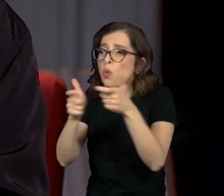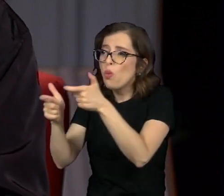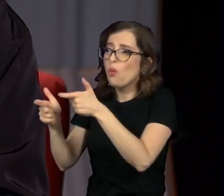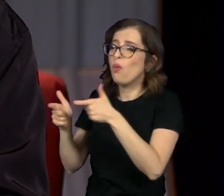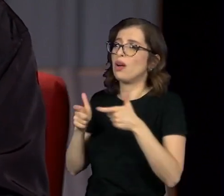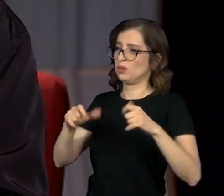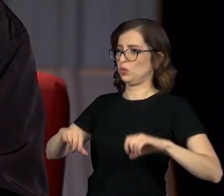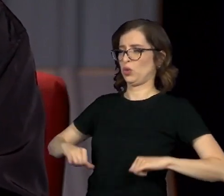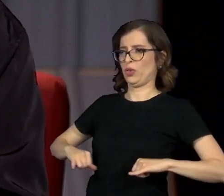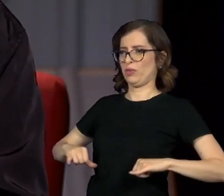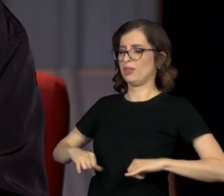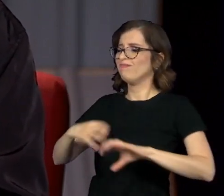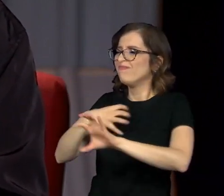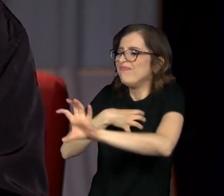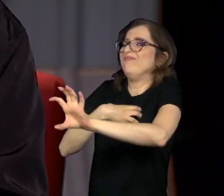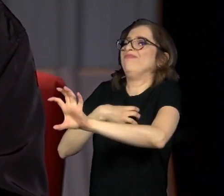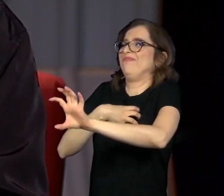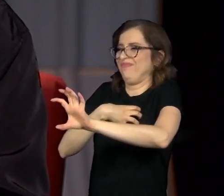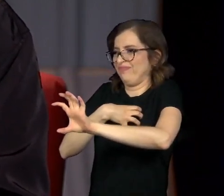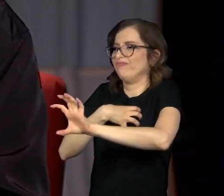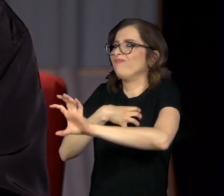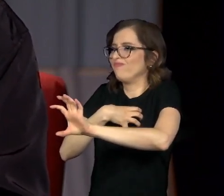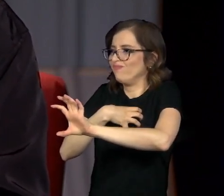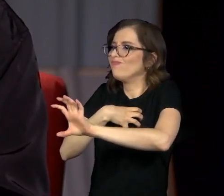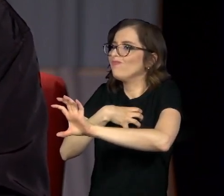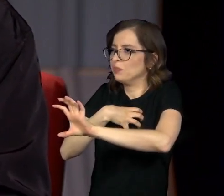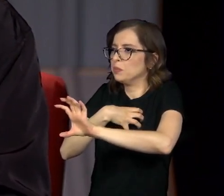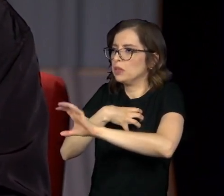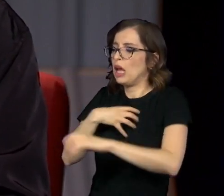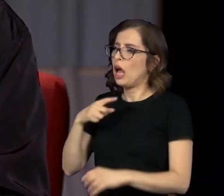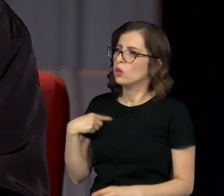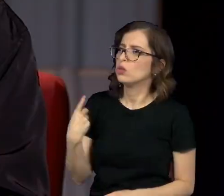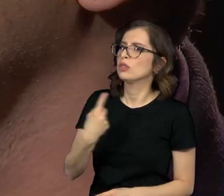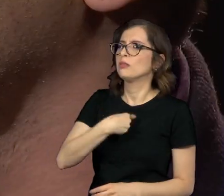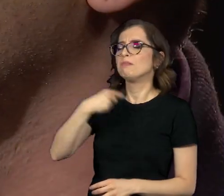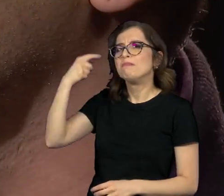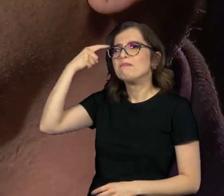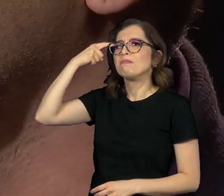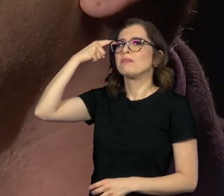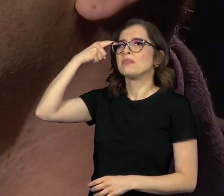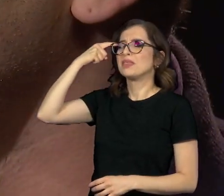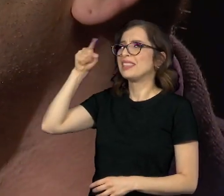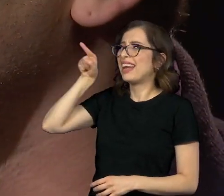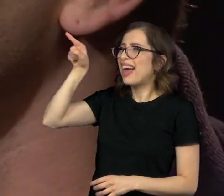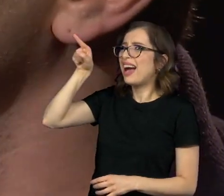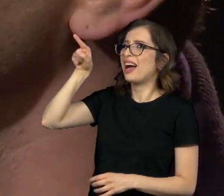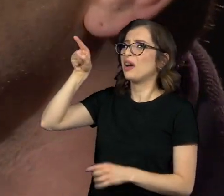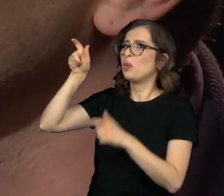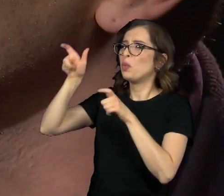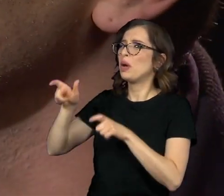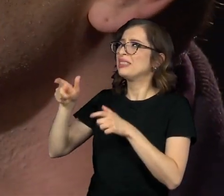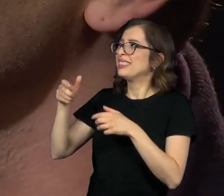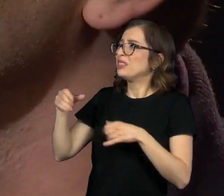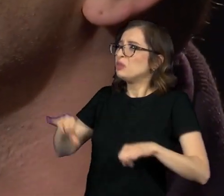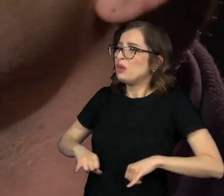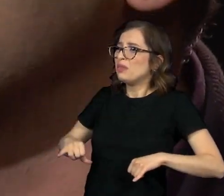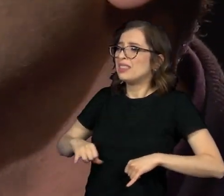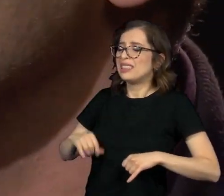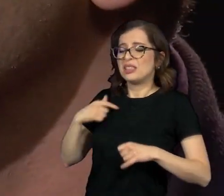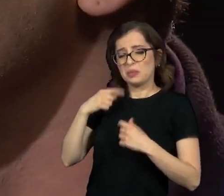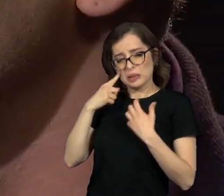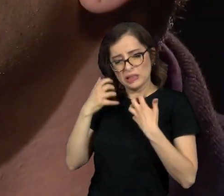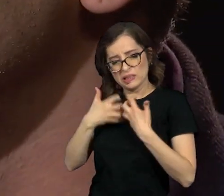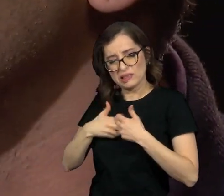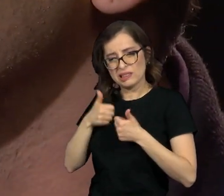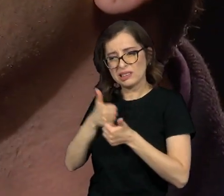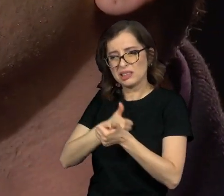reconhecer isto, de alguma maneira, a gente se educa e começa a refutar tudo isso, né? Dizer, não,